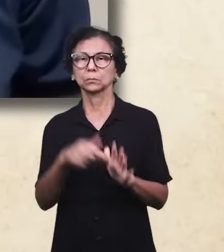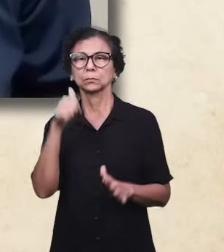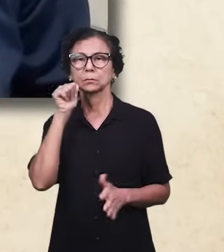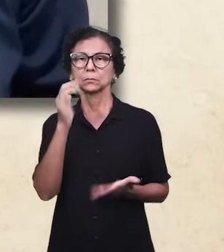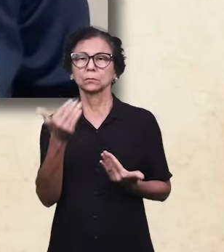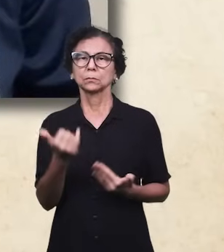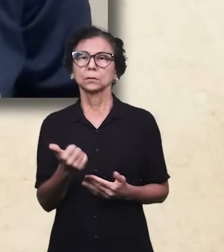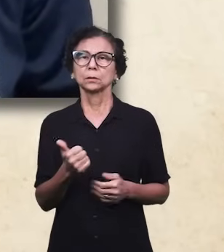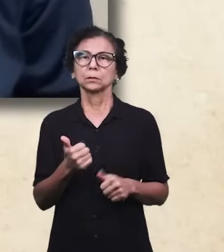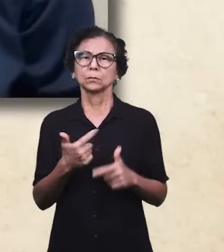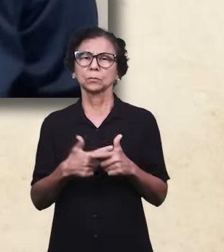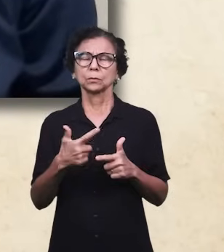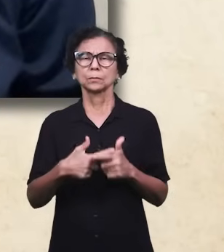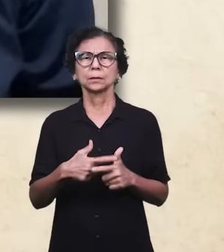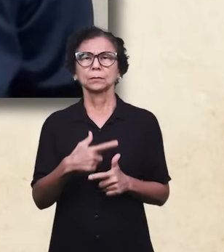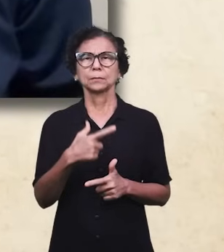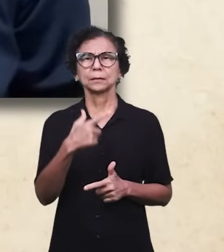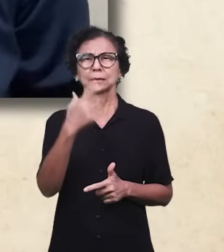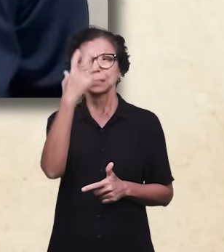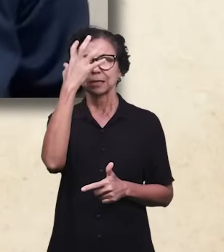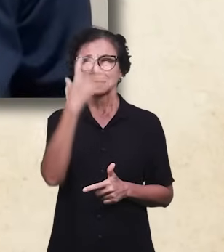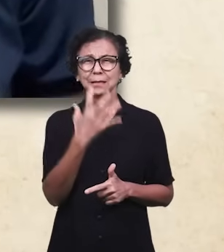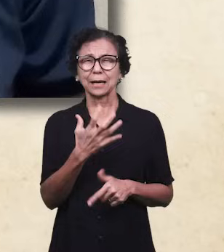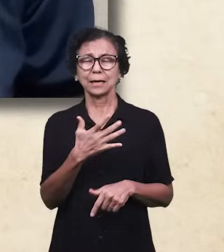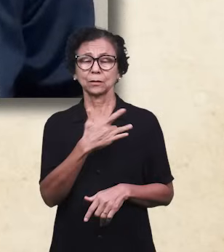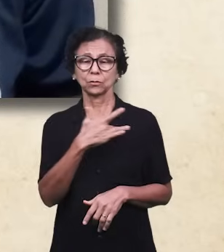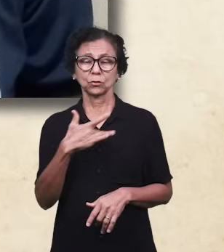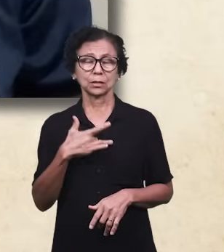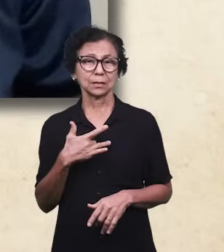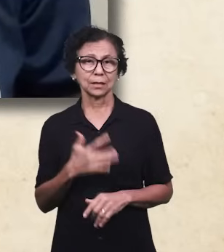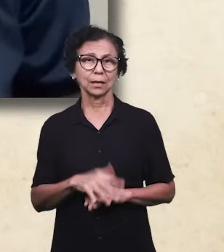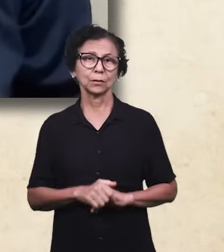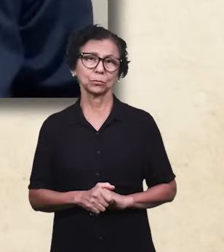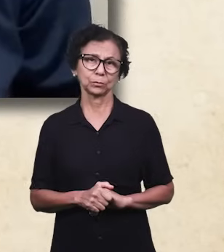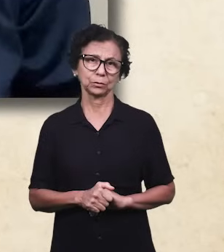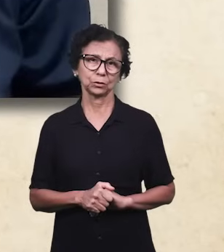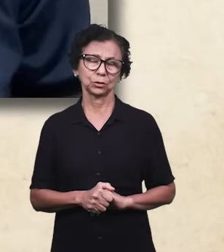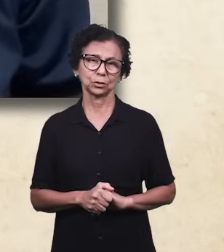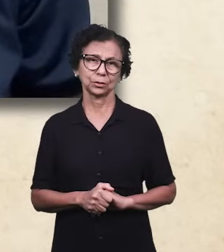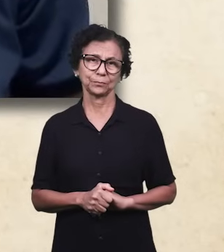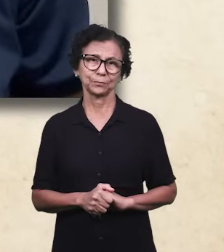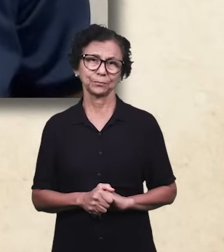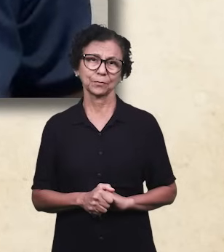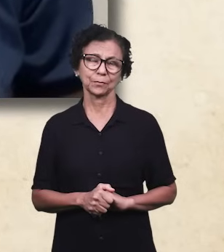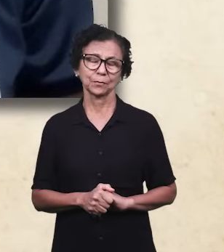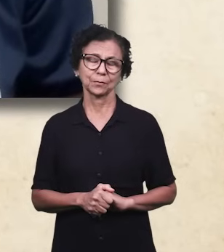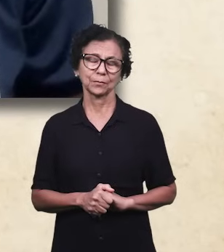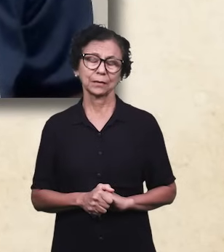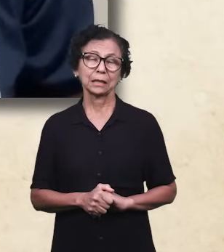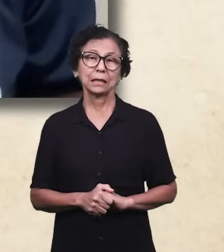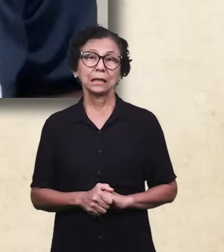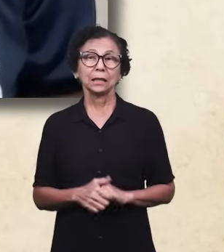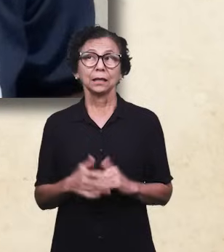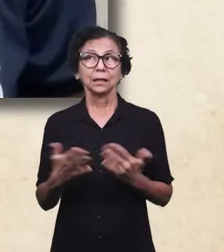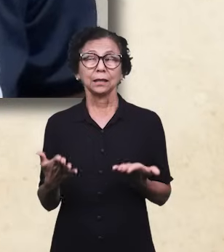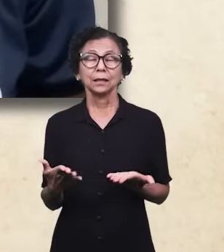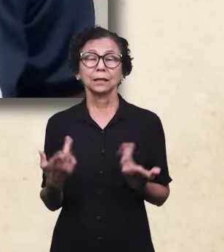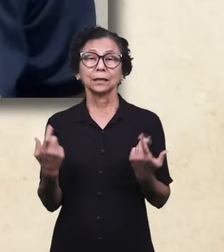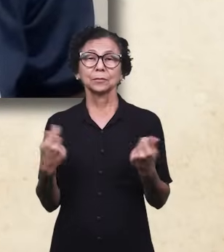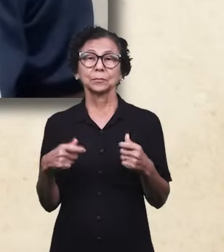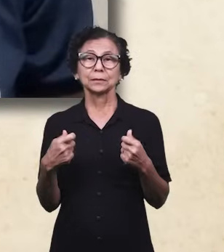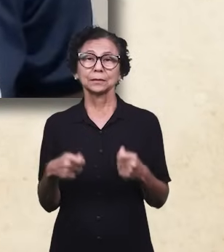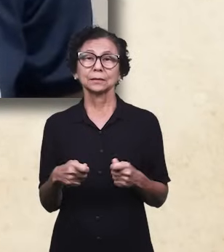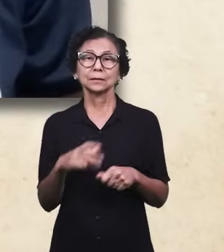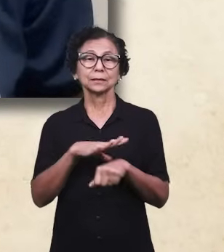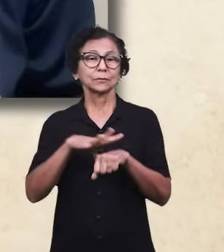saúde e ela não terminaria o ano se o Senhor não a curasse naquele dia. E eu chorei